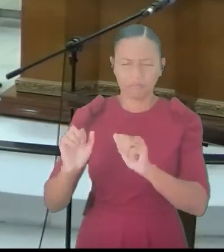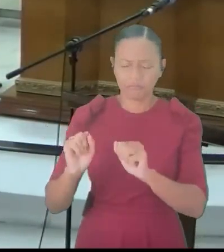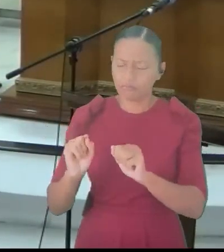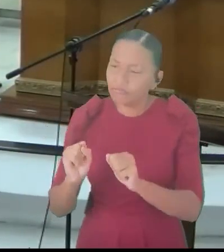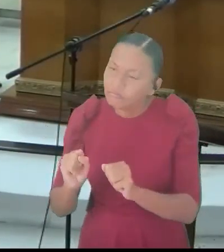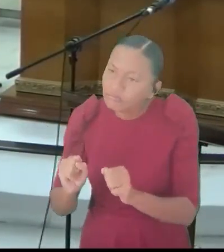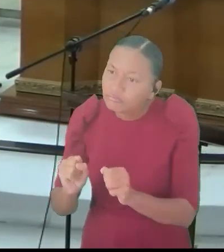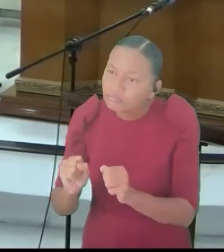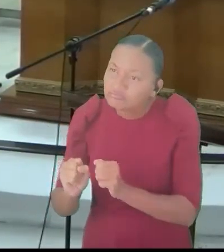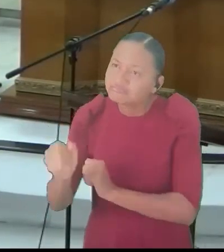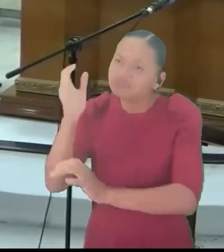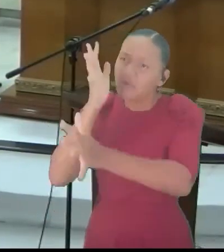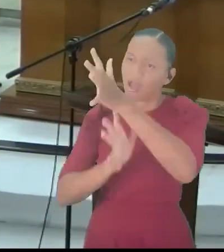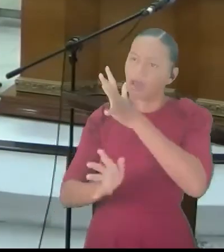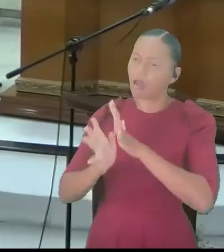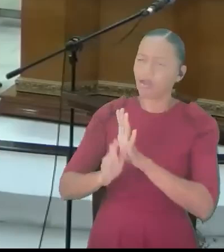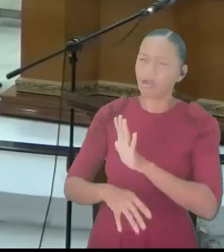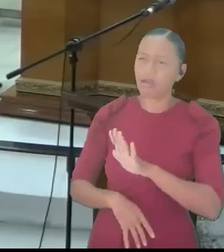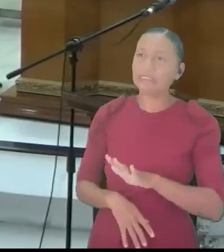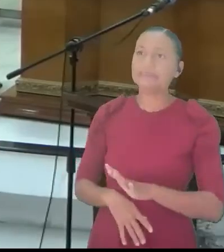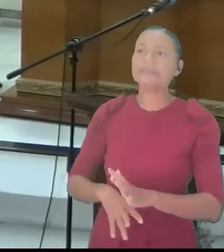palavra, diziam: